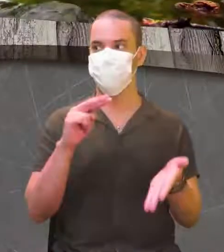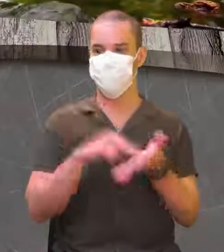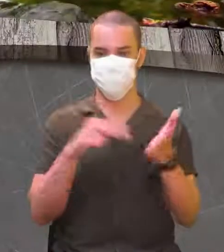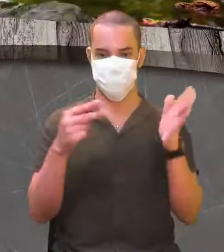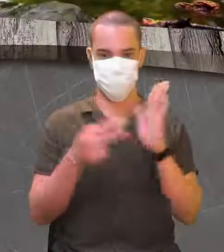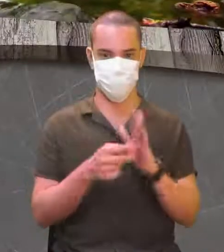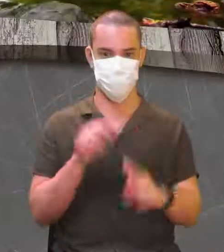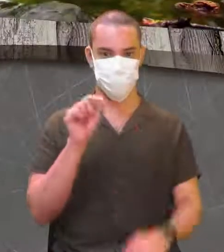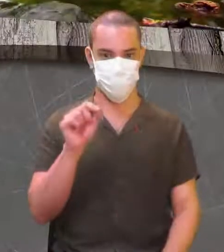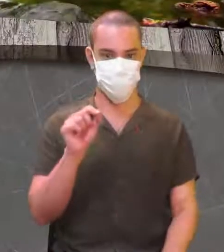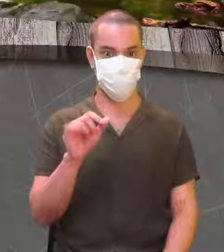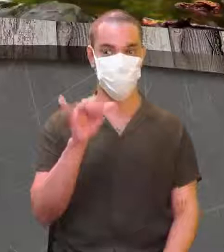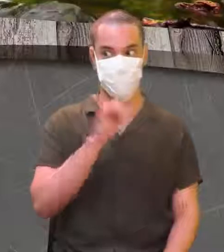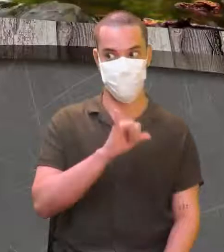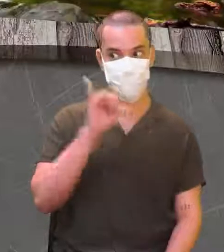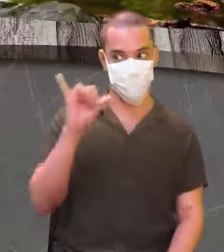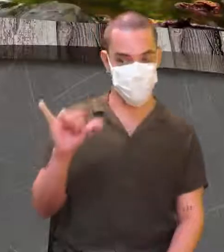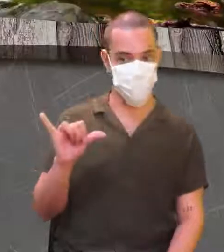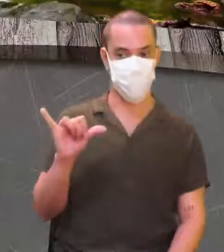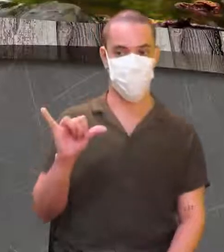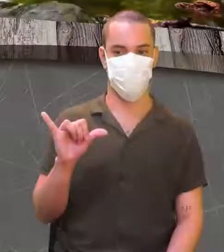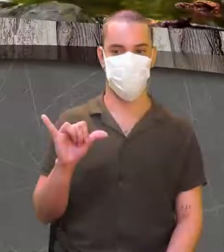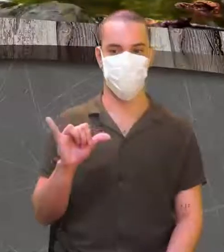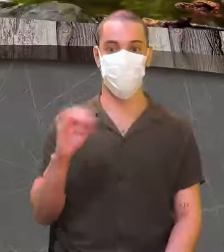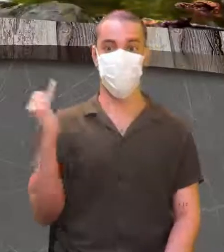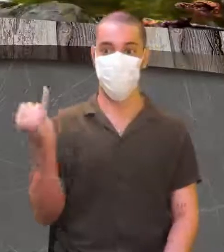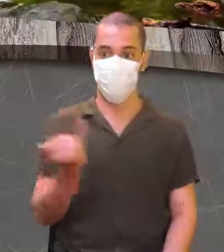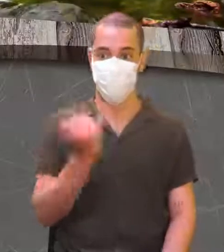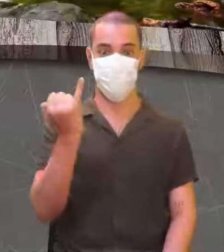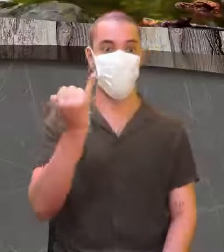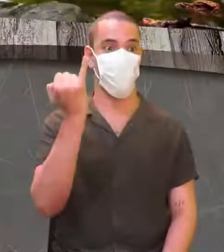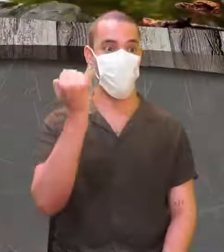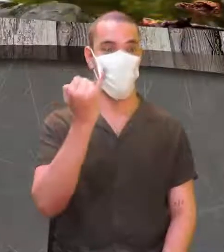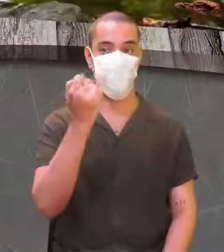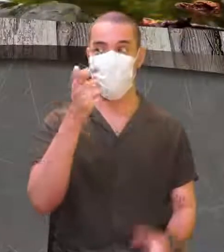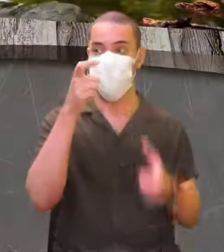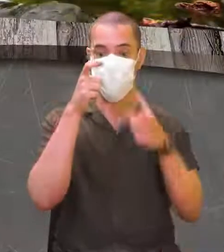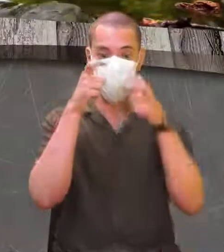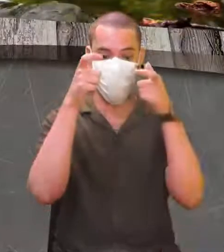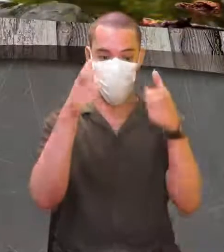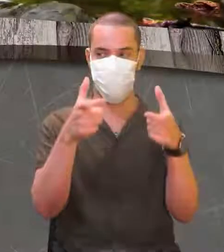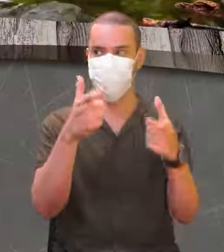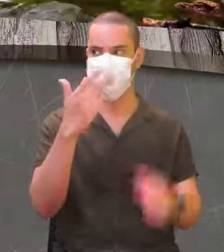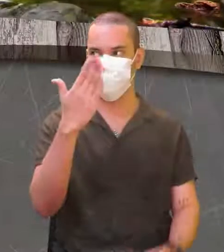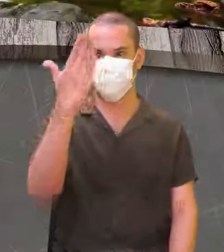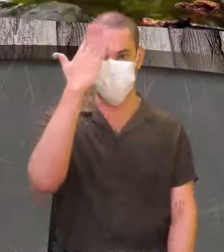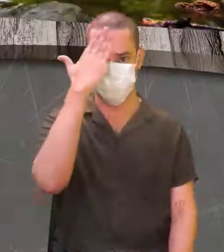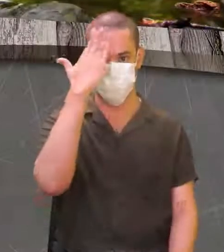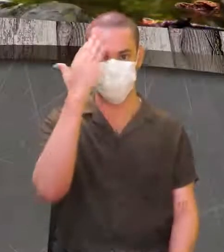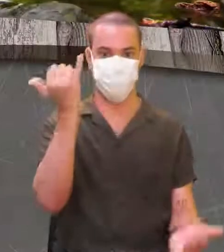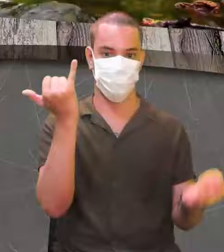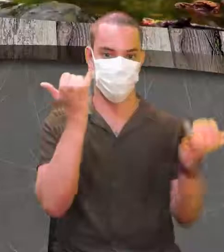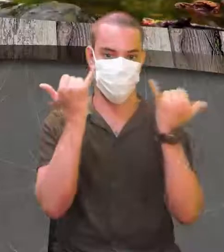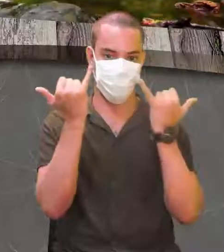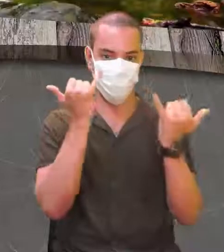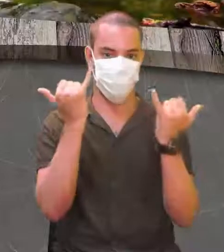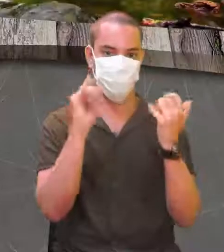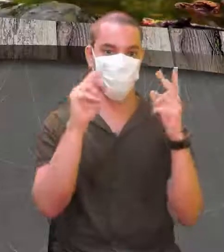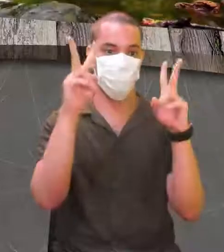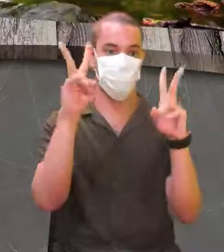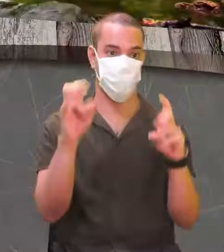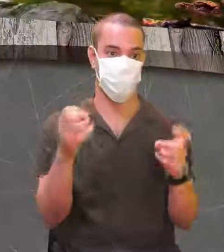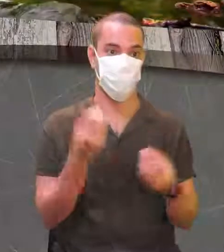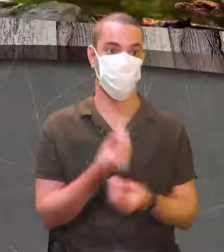só. Avisou, né, Paulo? Que interessante, né? Saber dessas informações a respeito